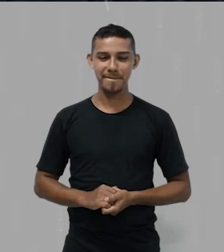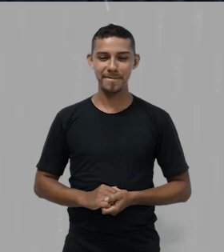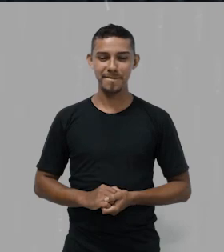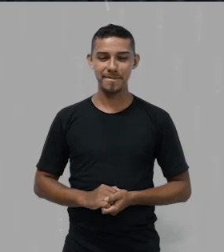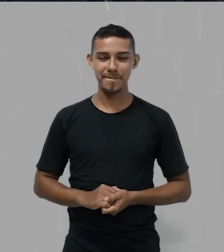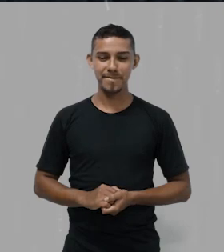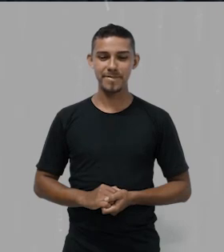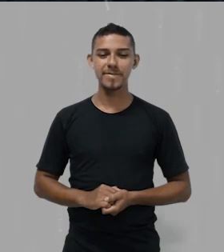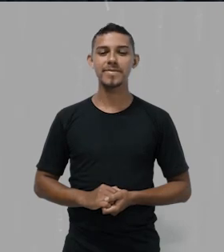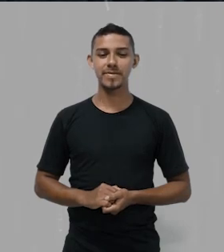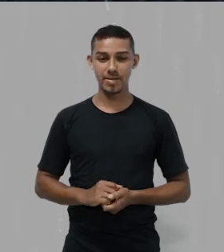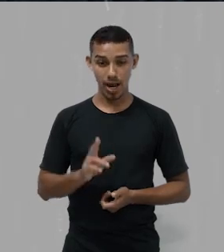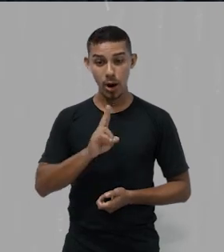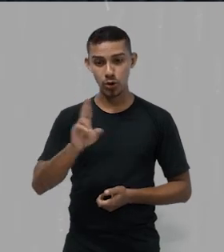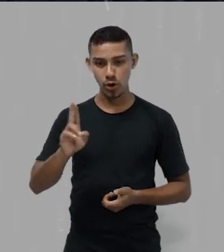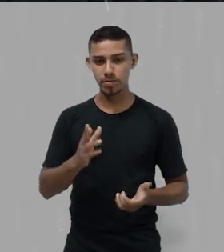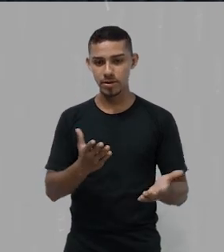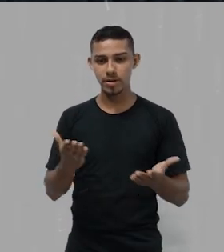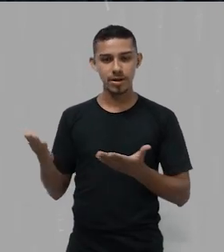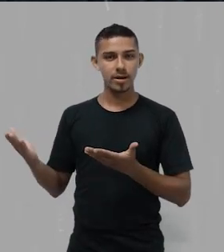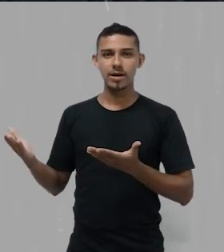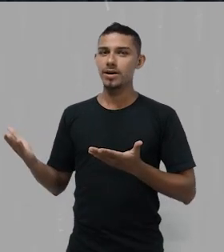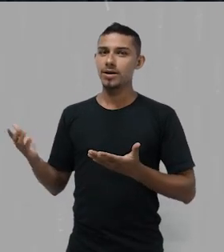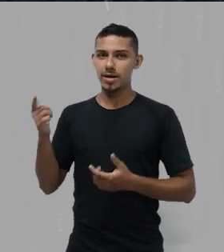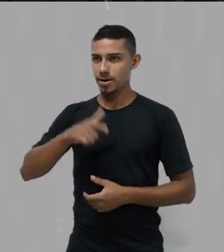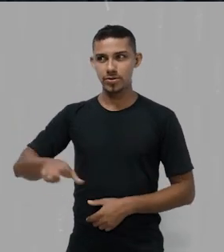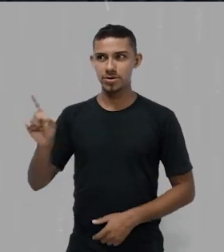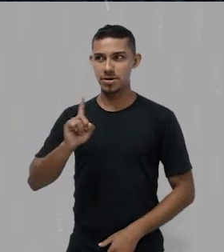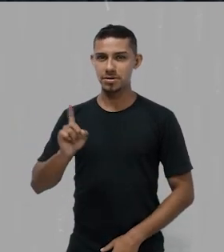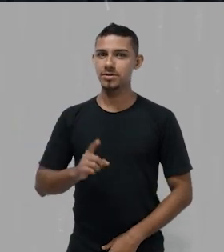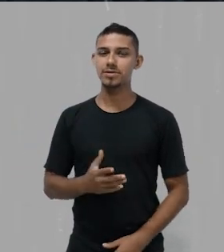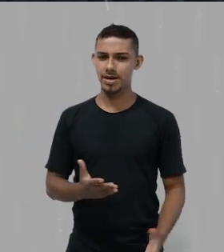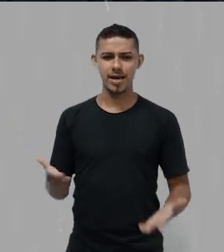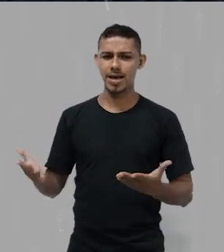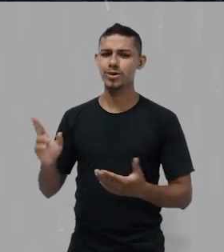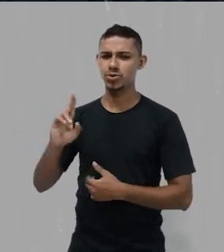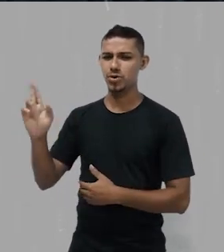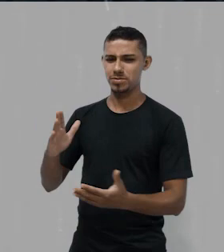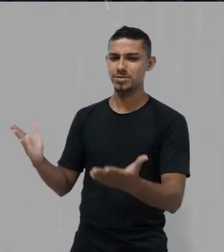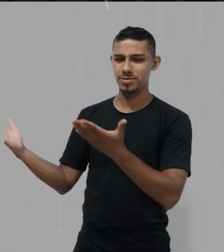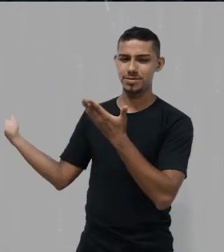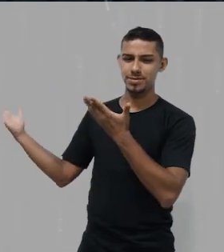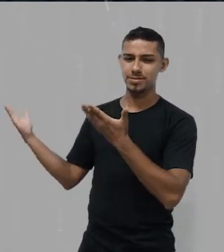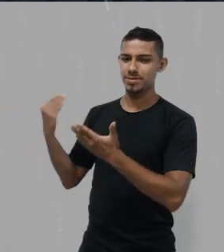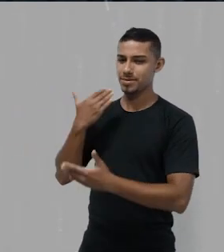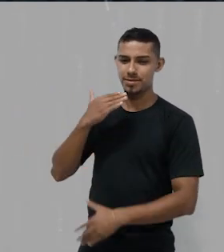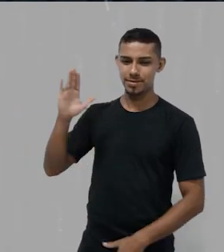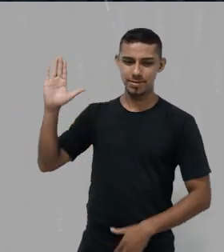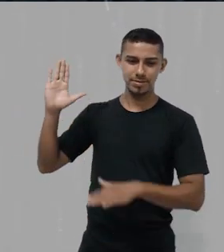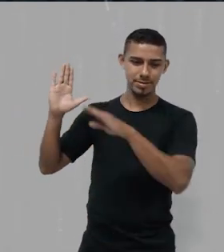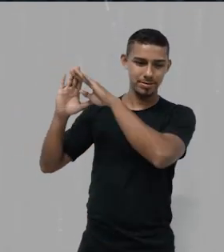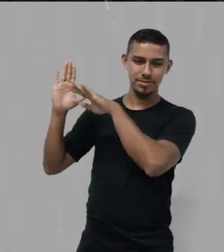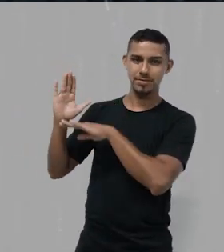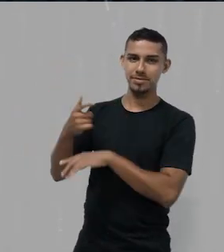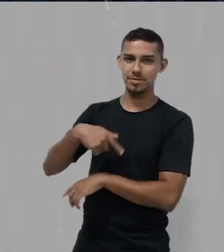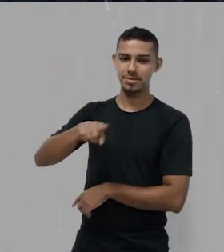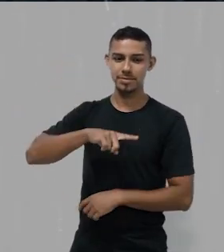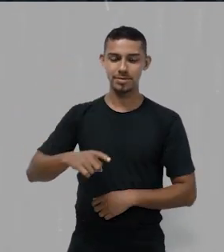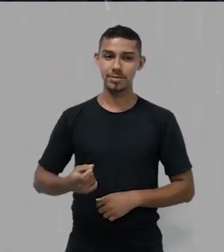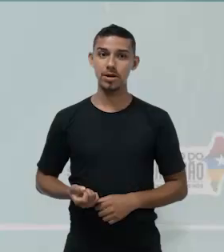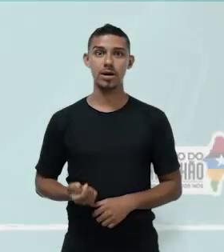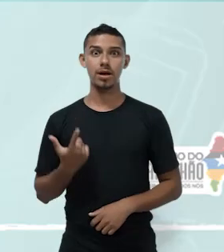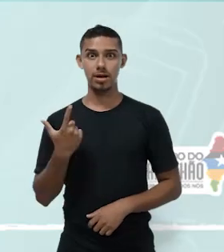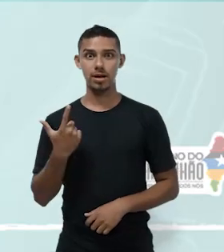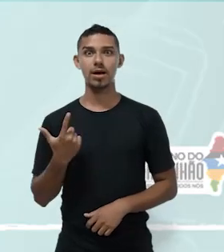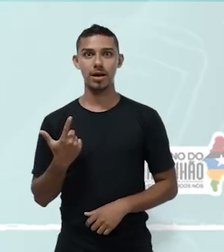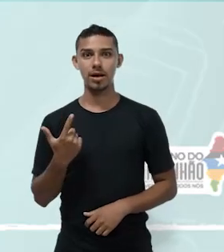e Picasso, é o nome dele. Eu não vou repetir isso de novo. É nome pra caramba. Eu fiz de propósito para poder matar você de curiosidade. E